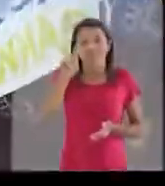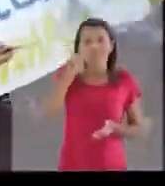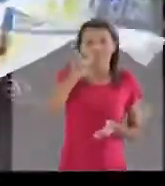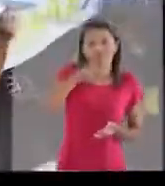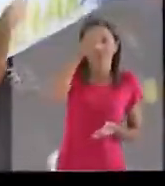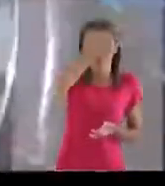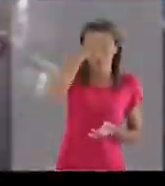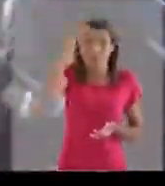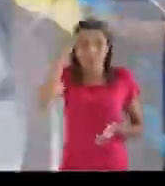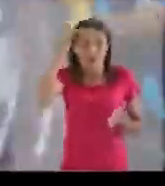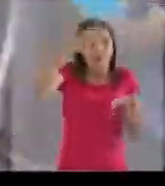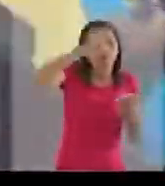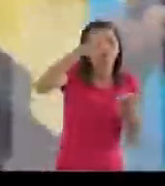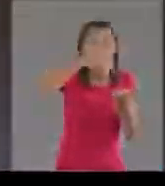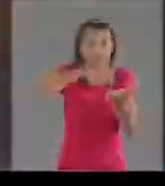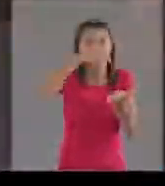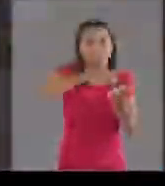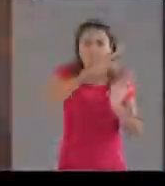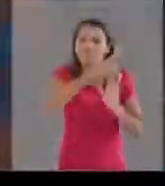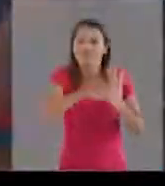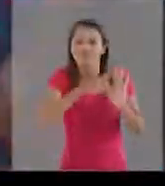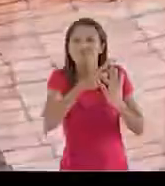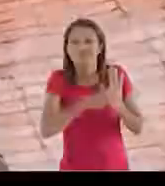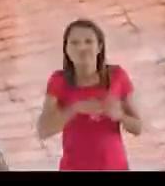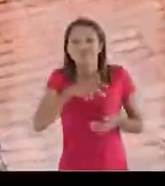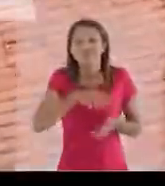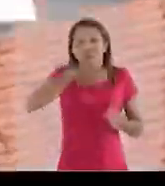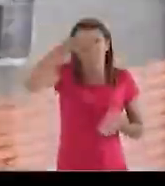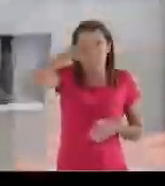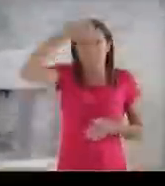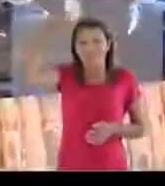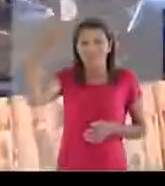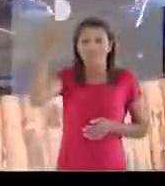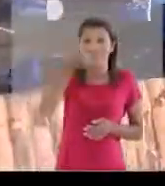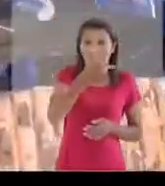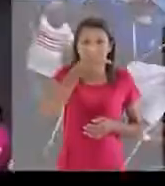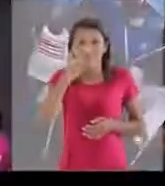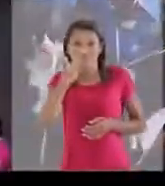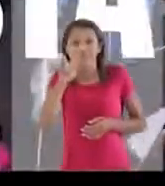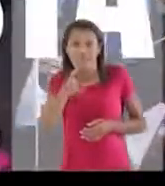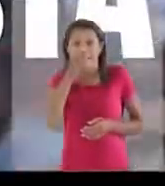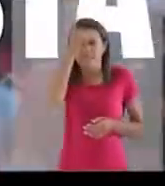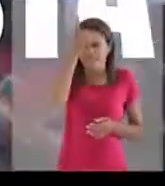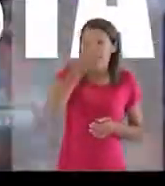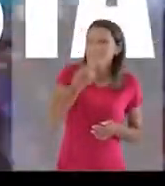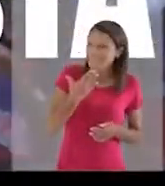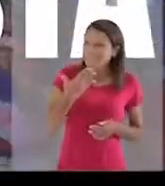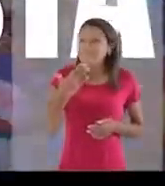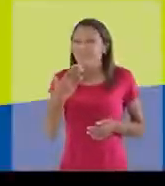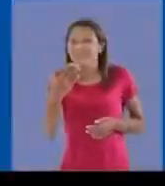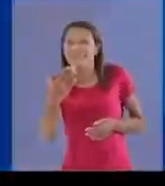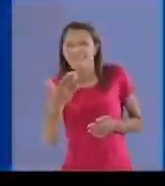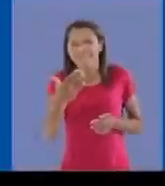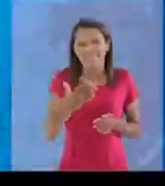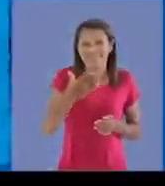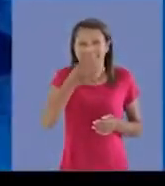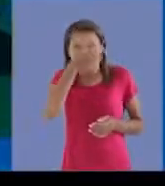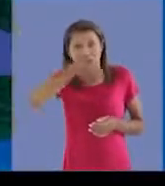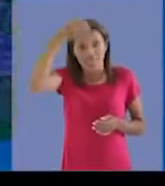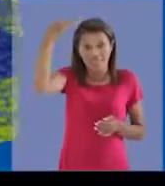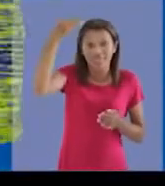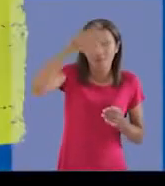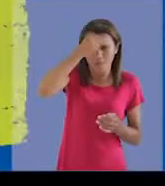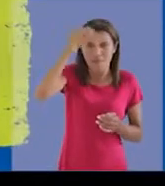25. Prefeito das propostas realistas, Neto 25, essa ideia me conquista. Neto